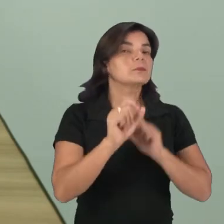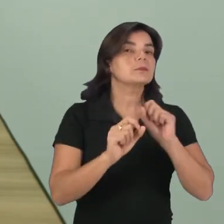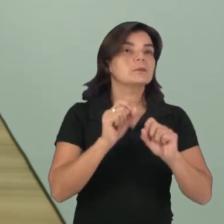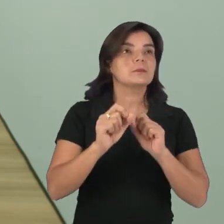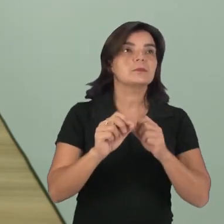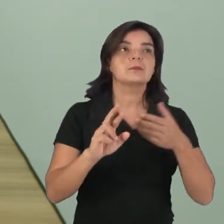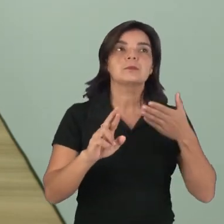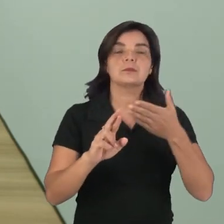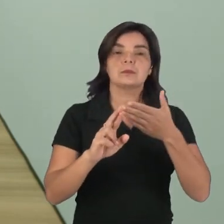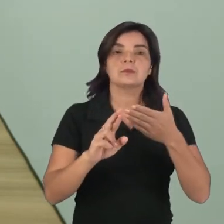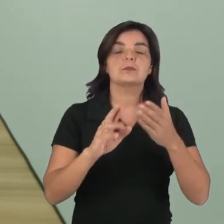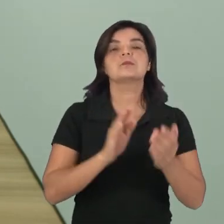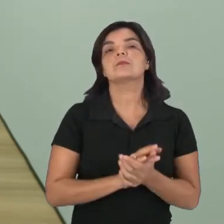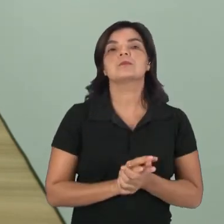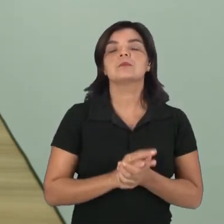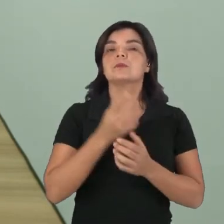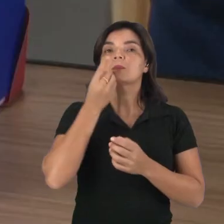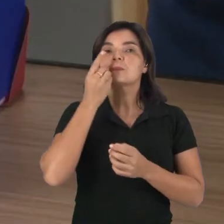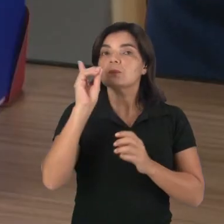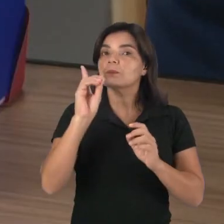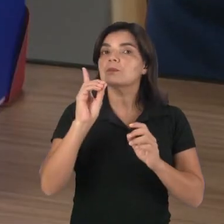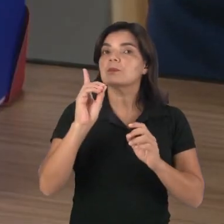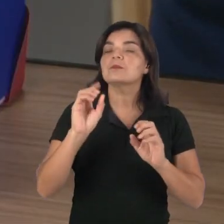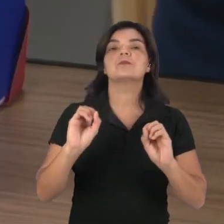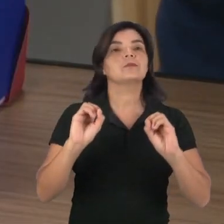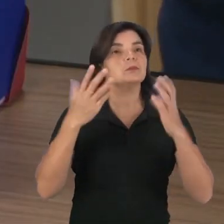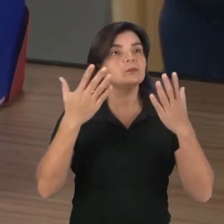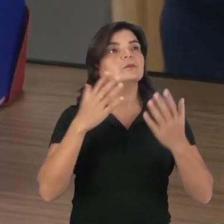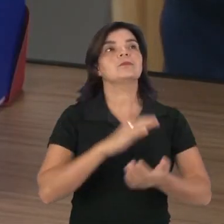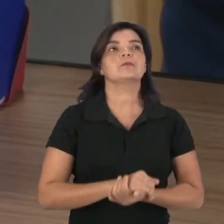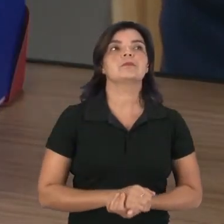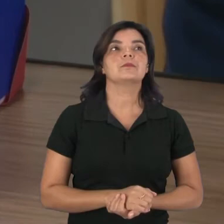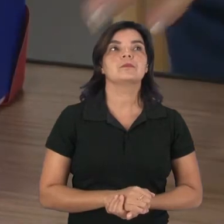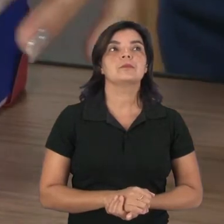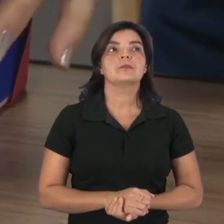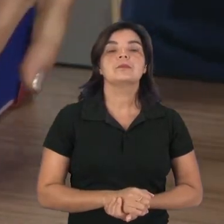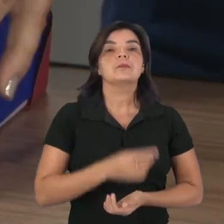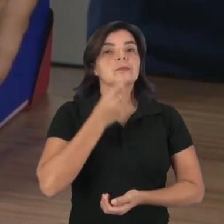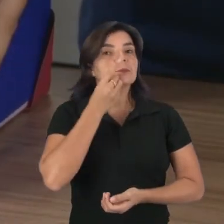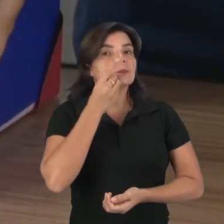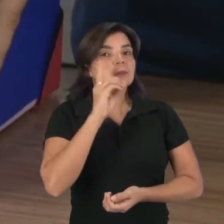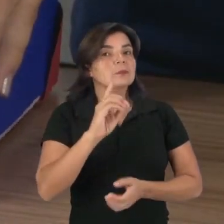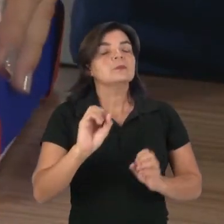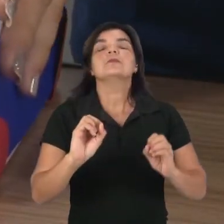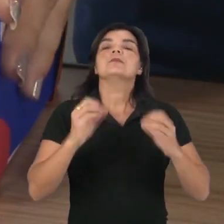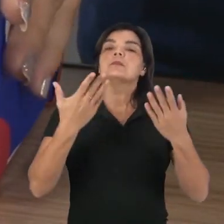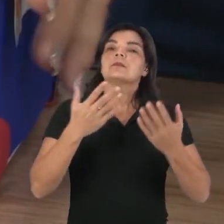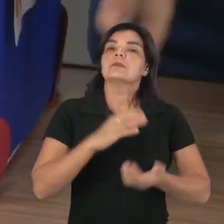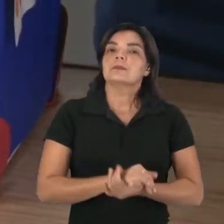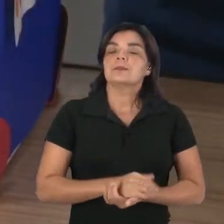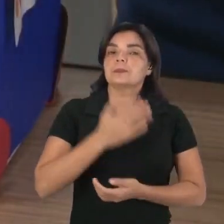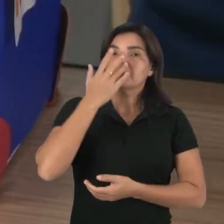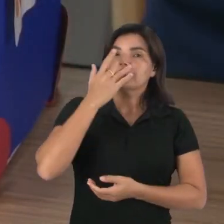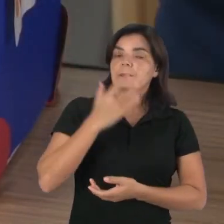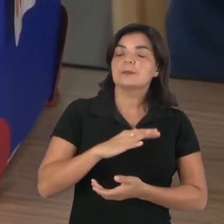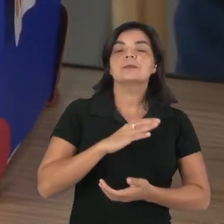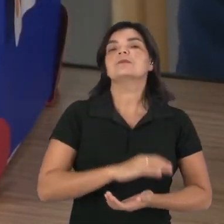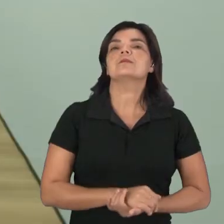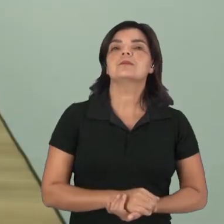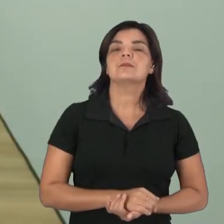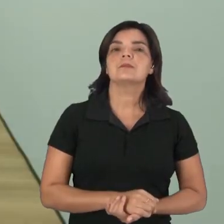Está se referindo a uma data comemorativa esta data comemorativa crianças